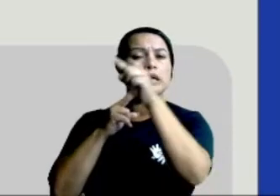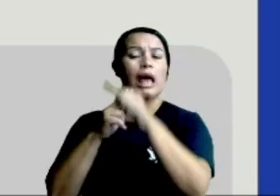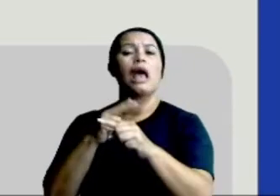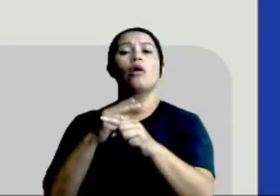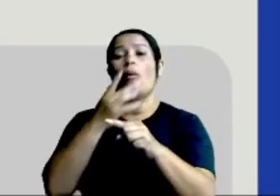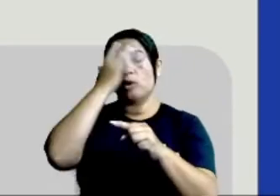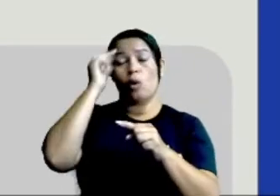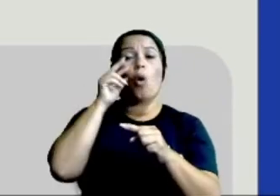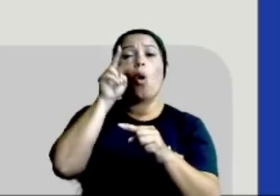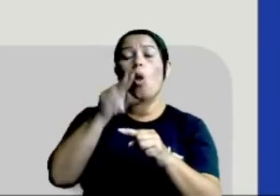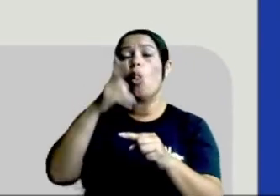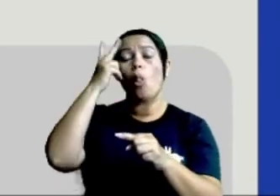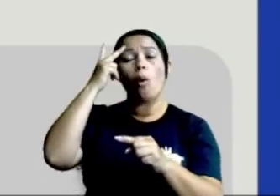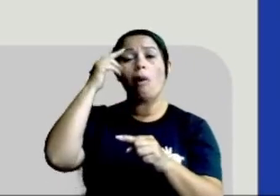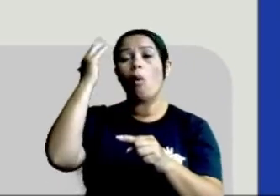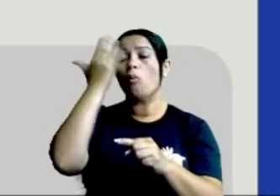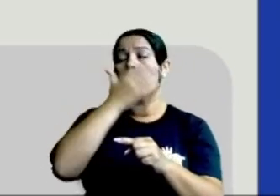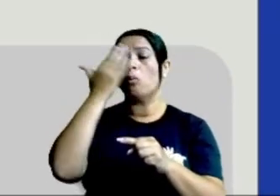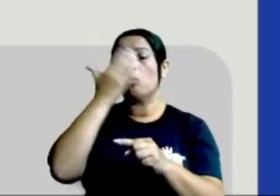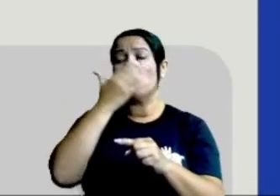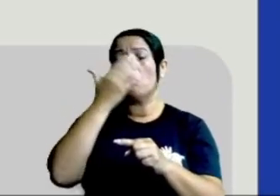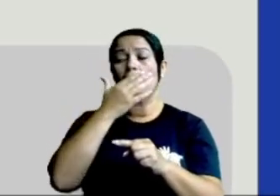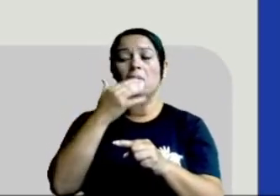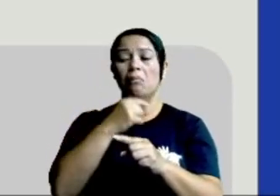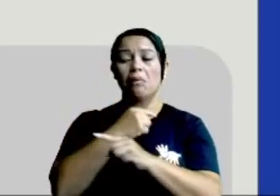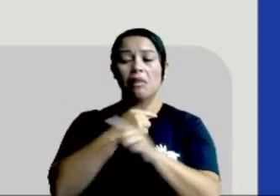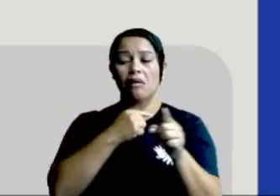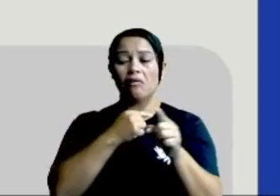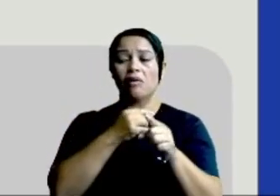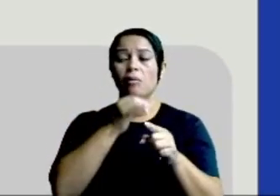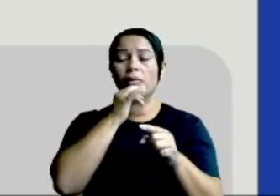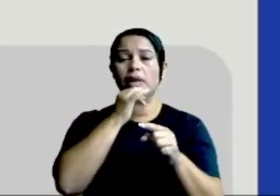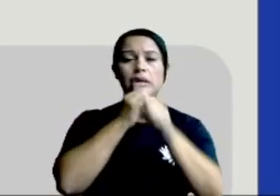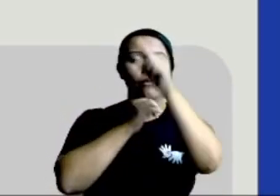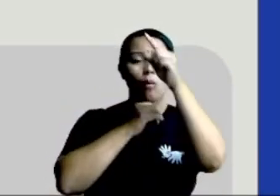uma visão normal não vê esses feixes de luz saindo